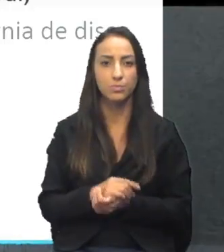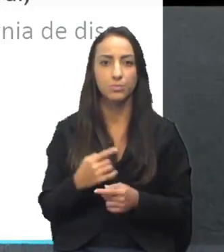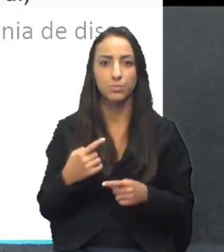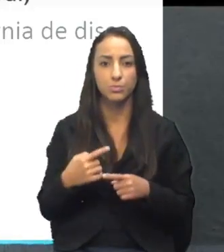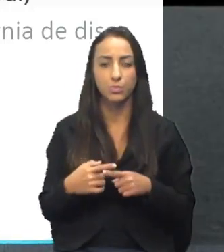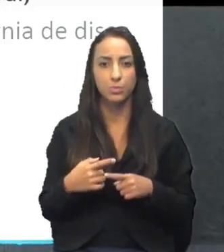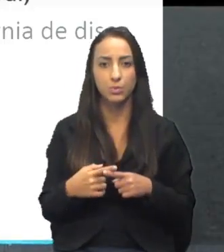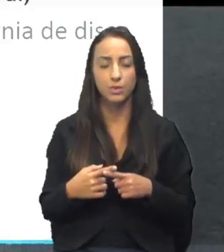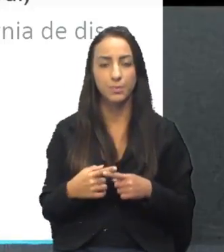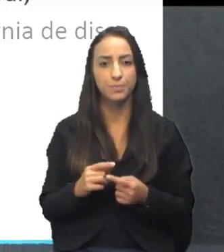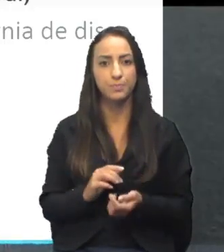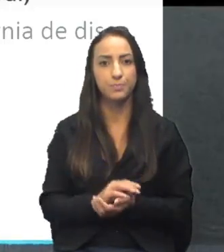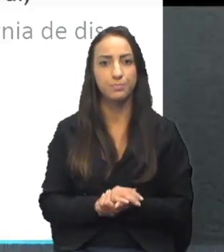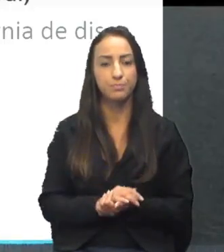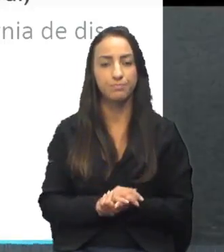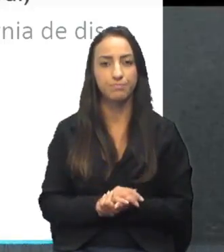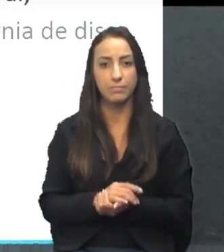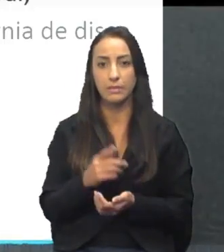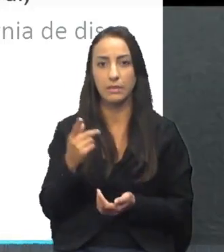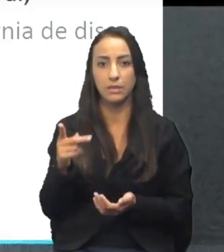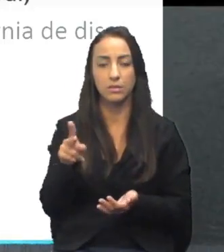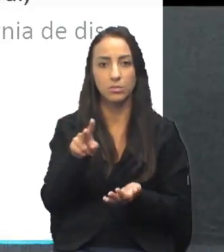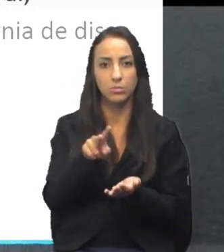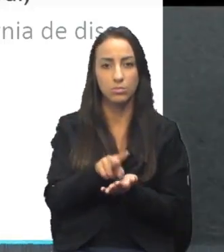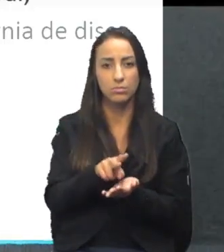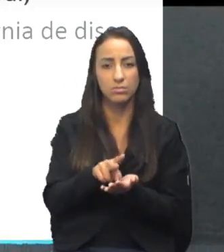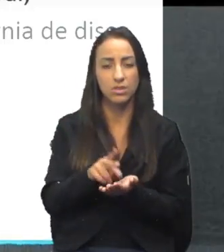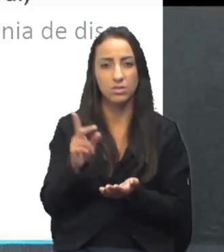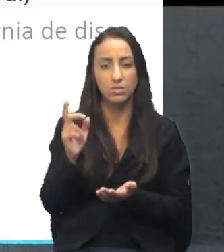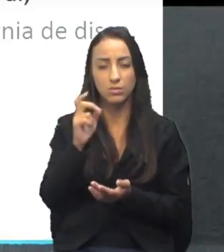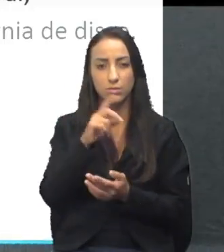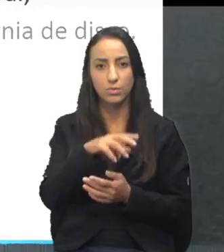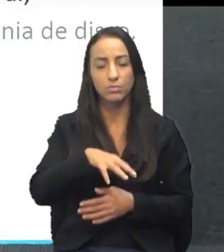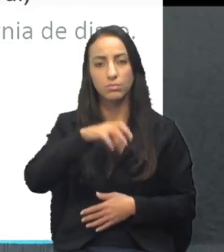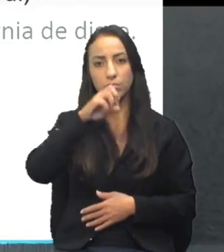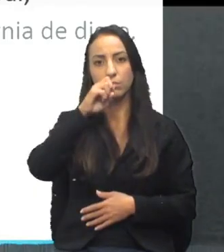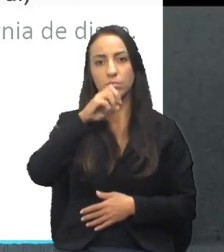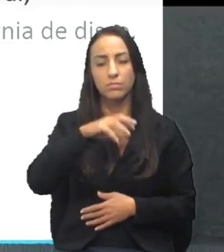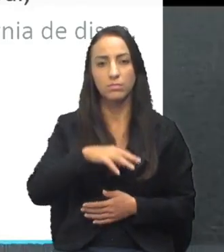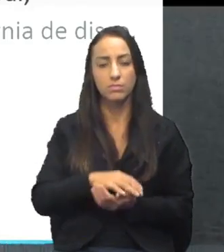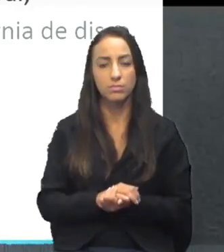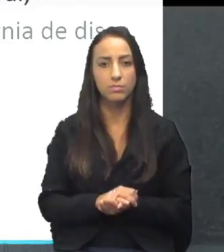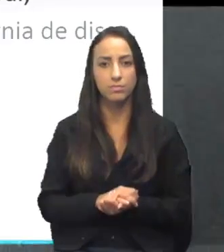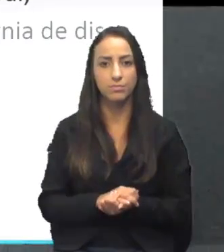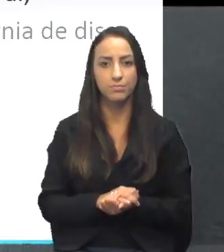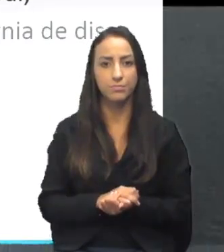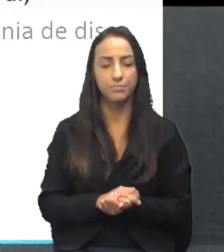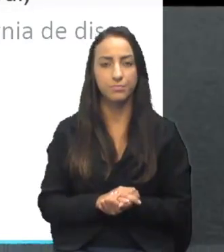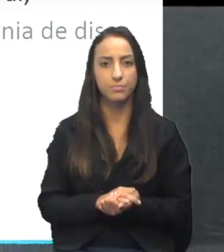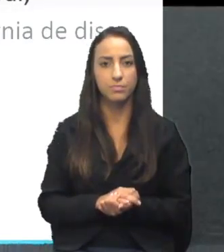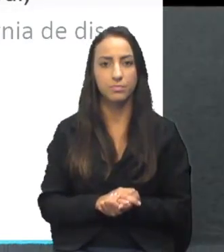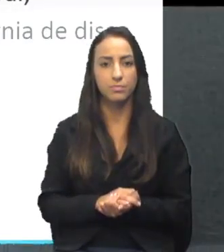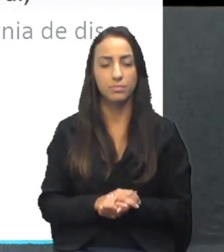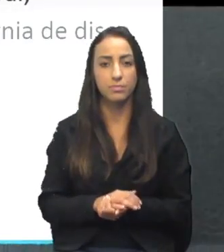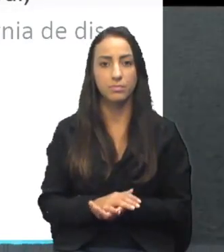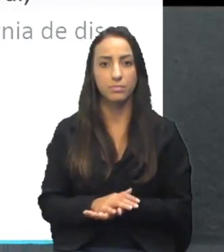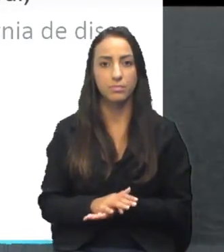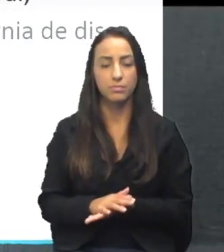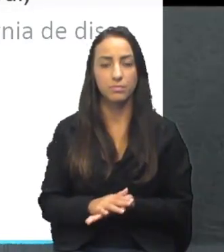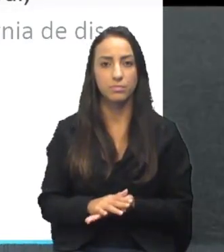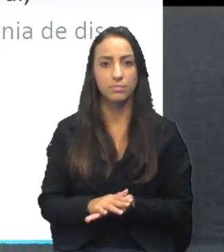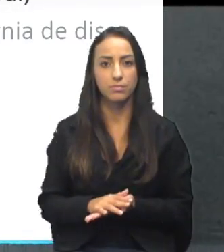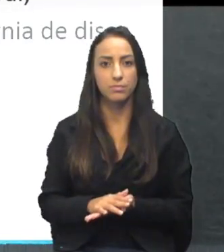que esse posicionamento ele dificulta. Né? A posição deitada